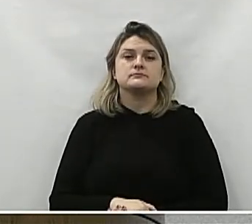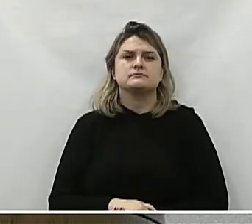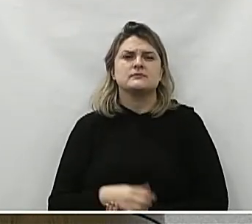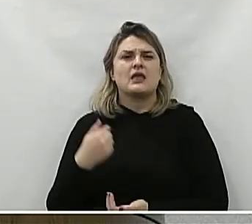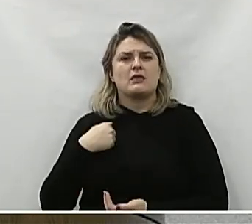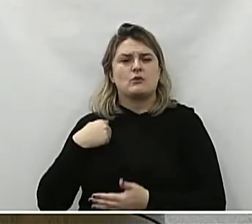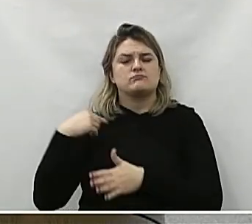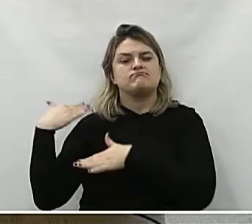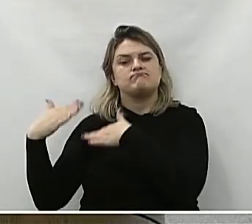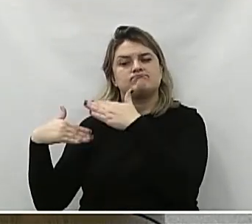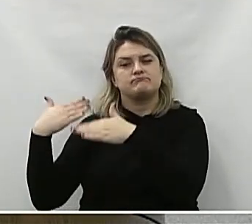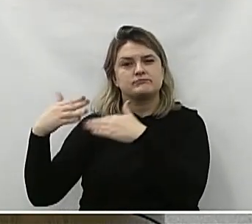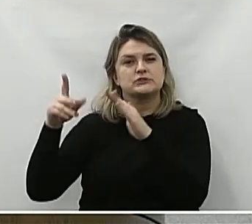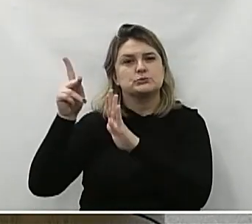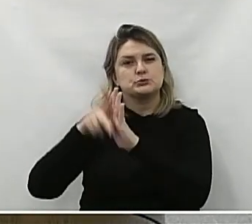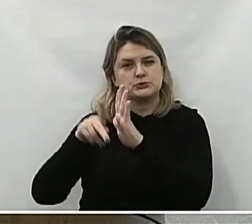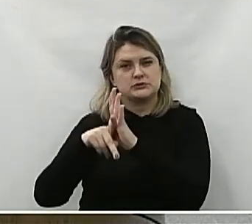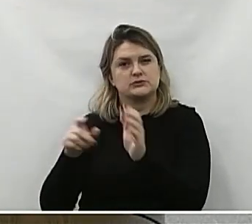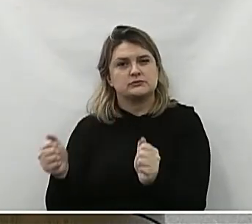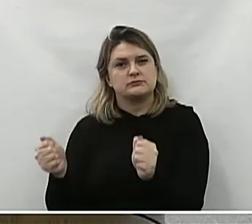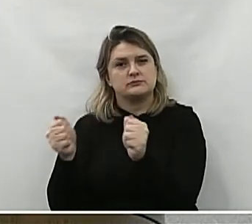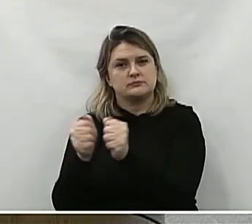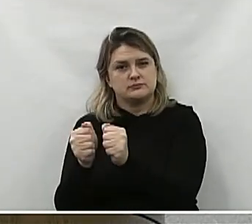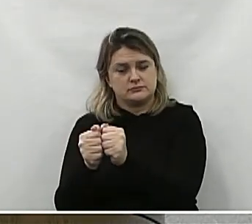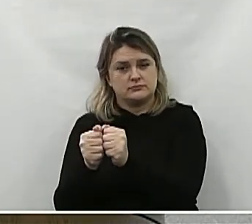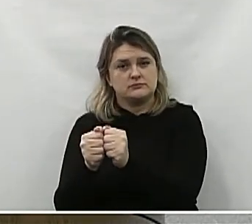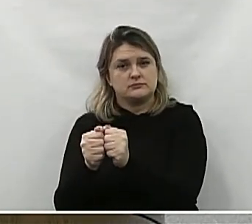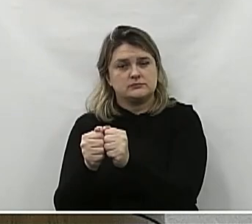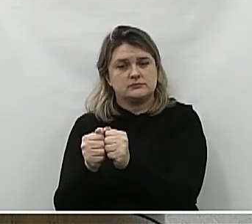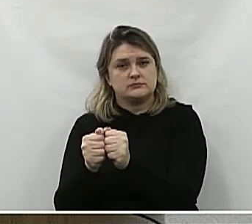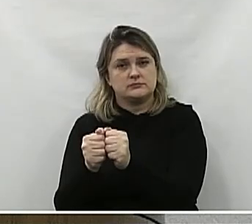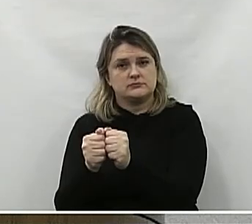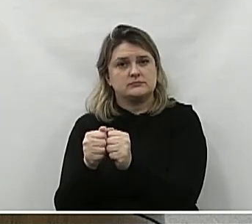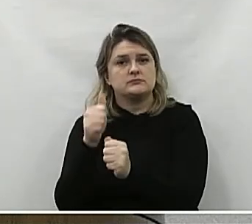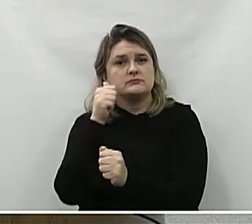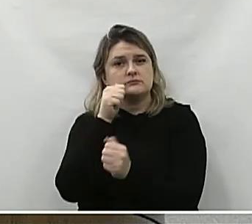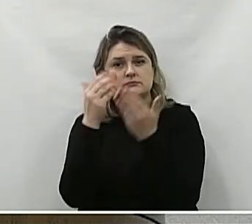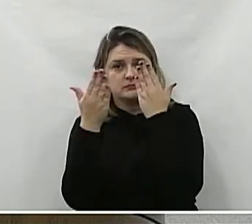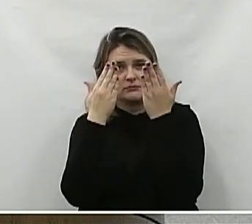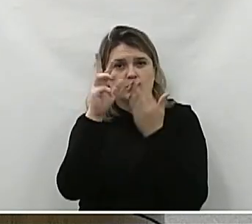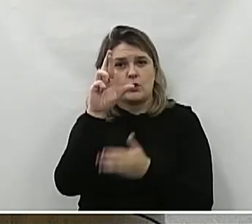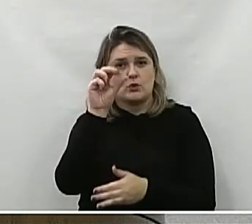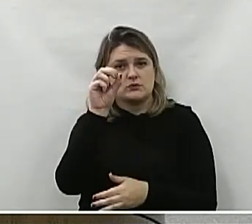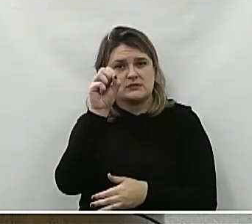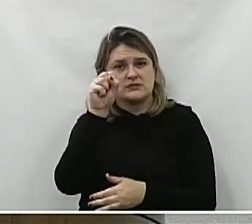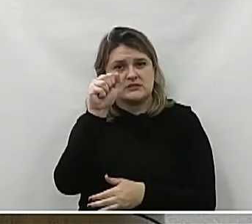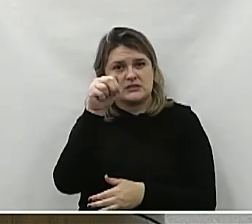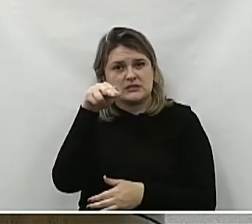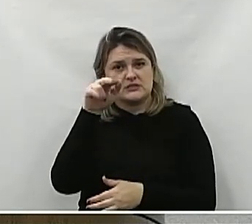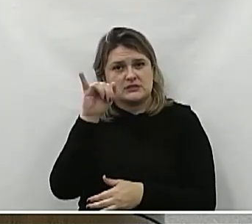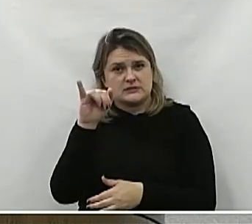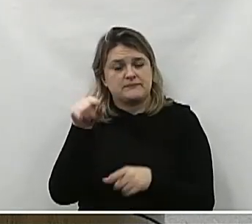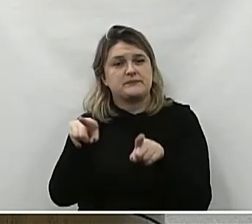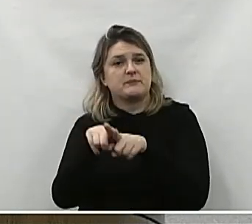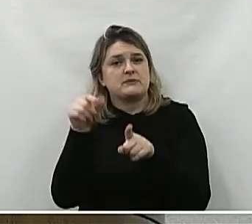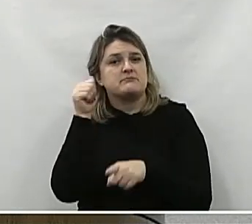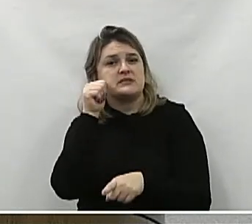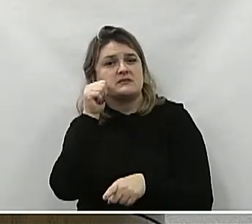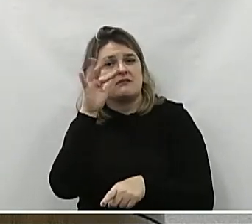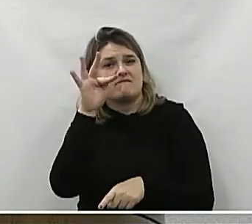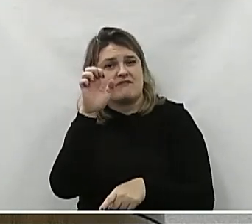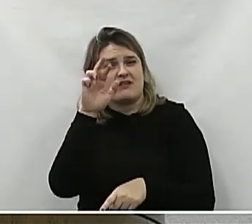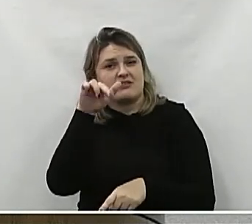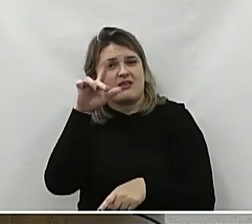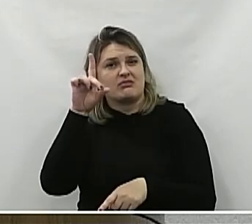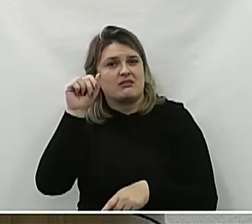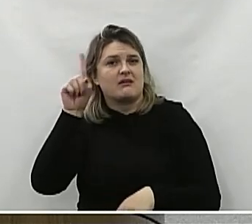eu venho desenvolvendo um projeto junto com com a psicóloga Rosane e a Fernanda